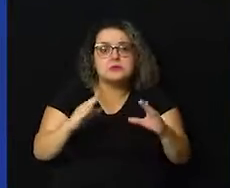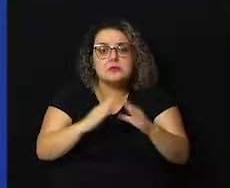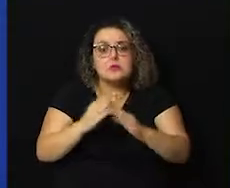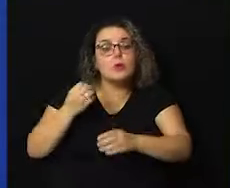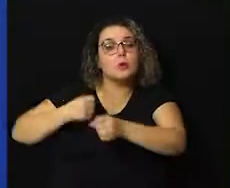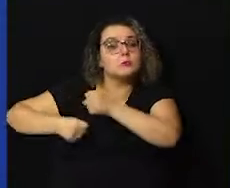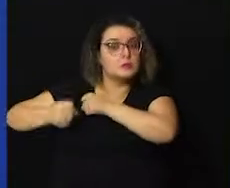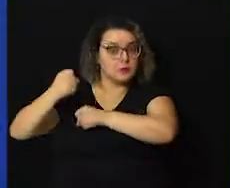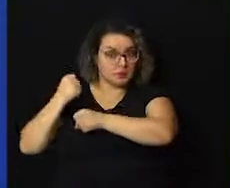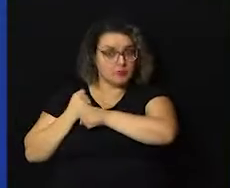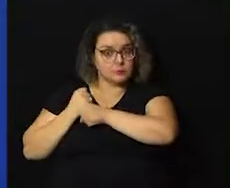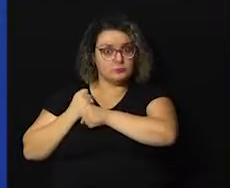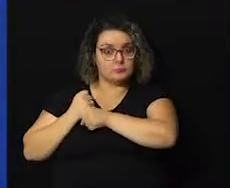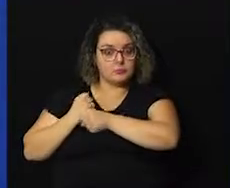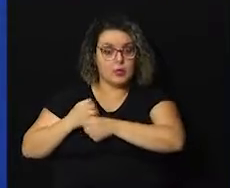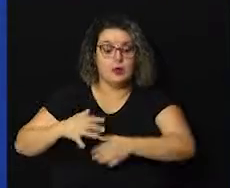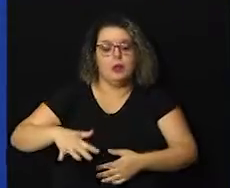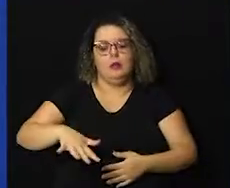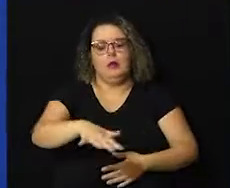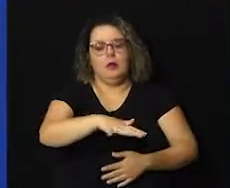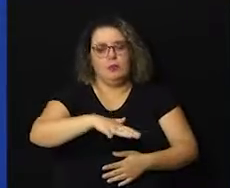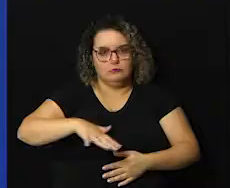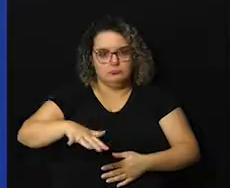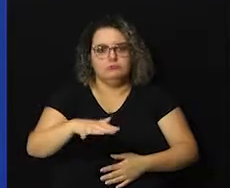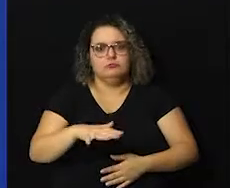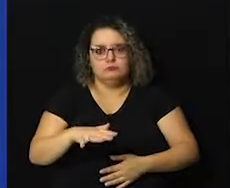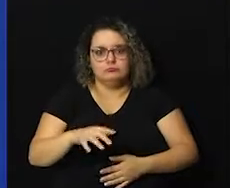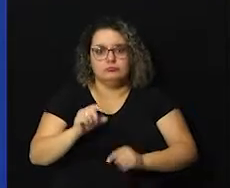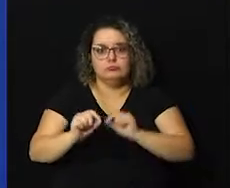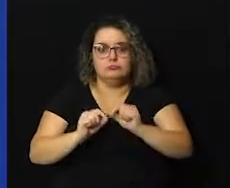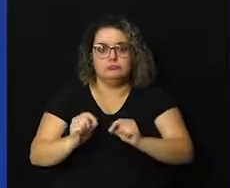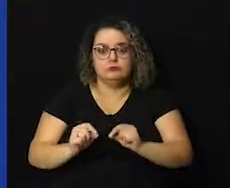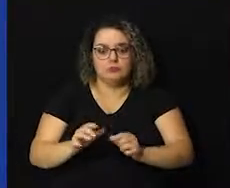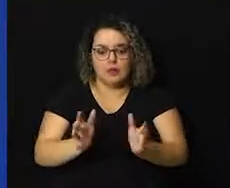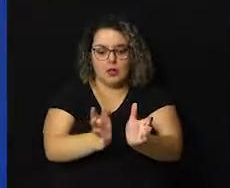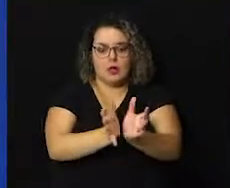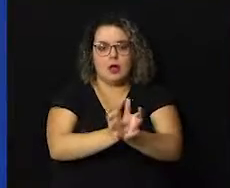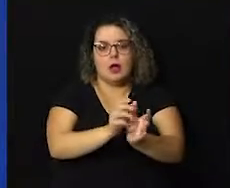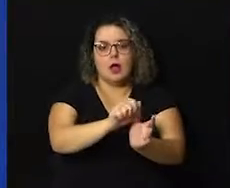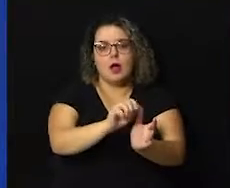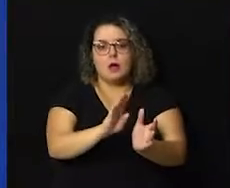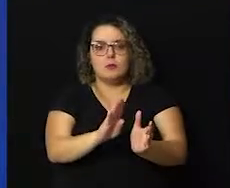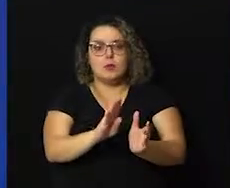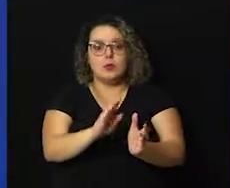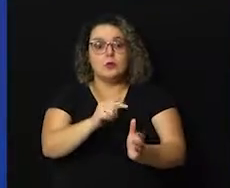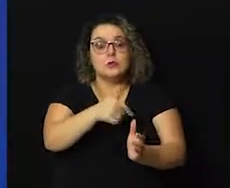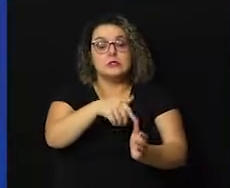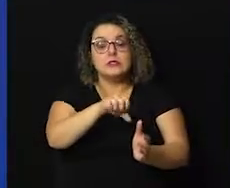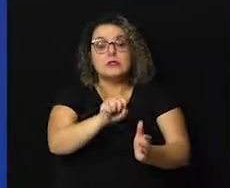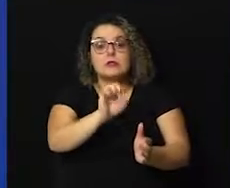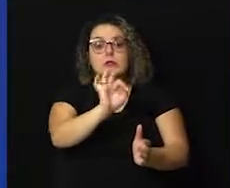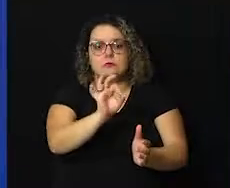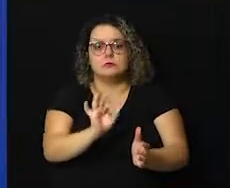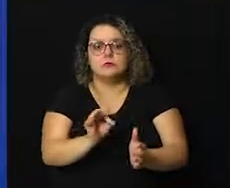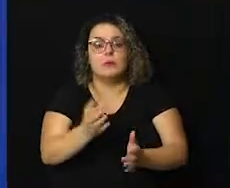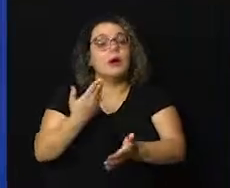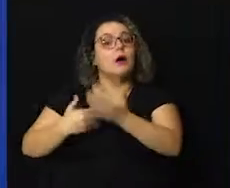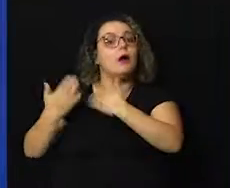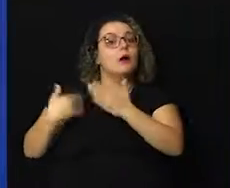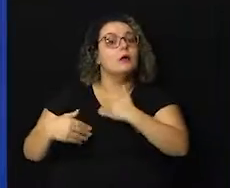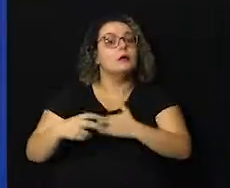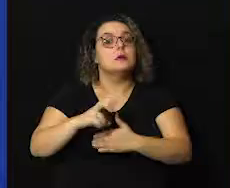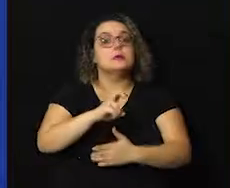no ano passado nesse universo o predomínio se da nakhla é um 78 por cento antes